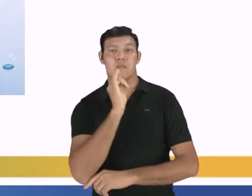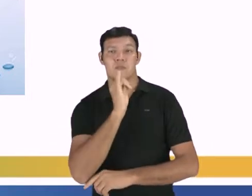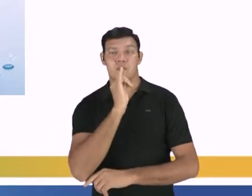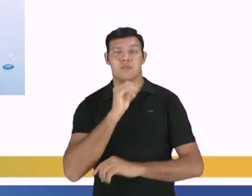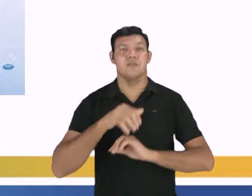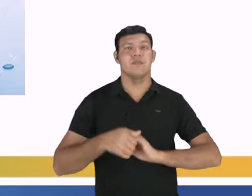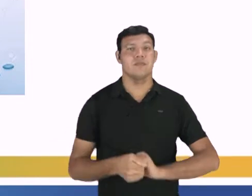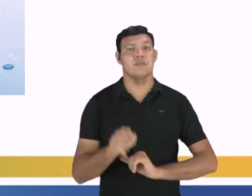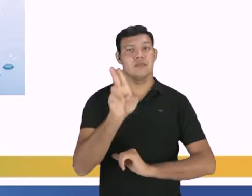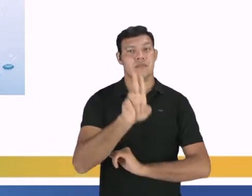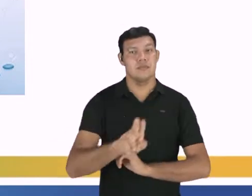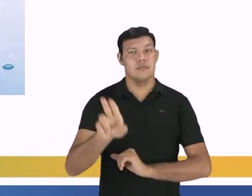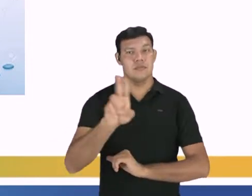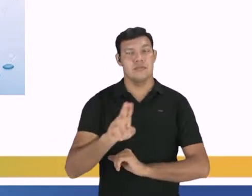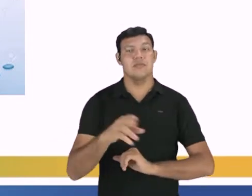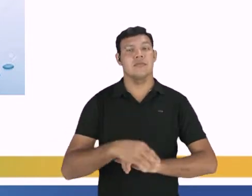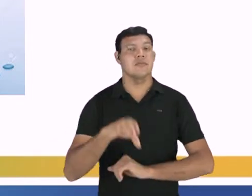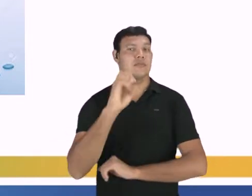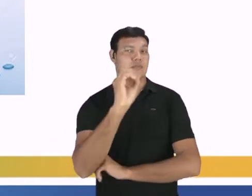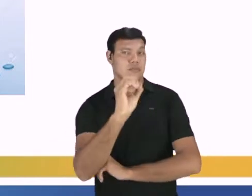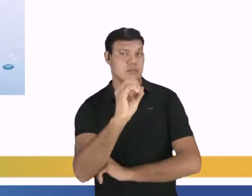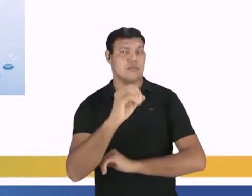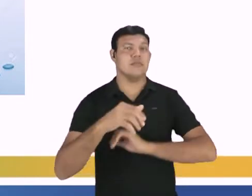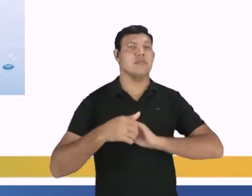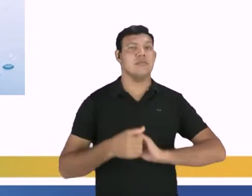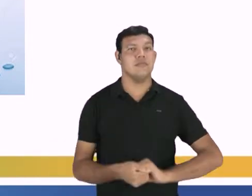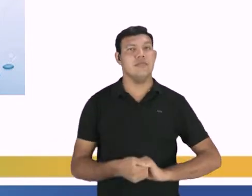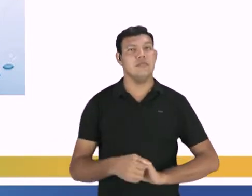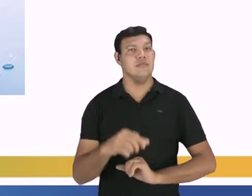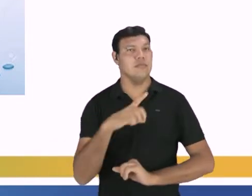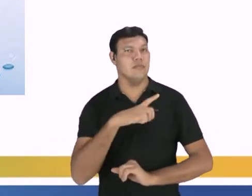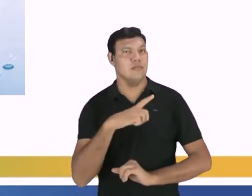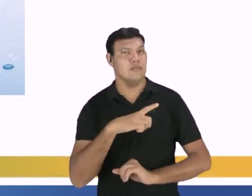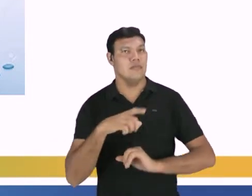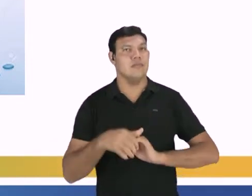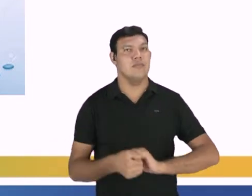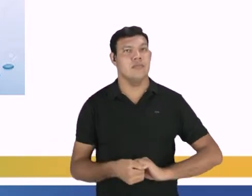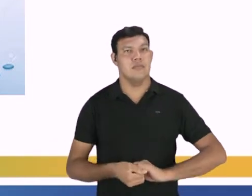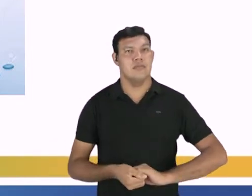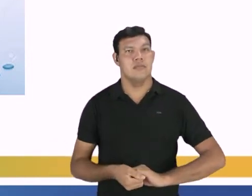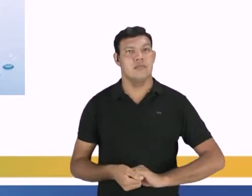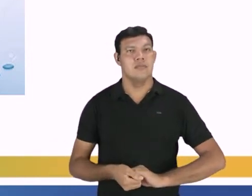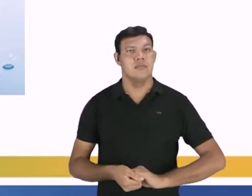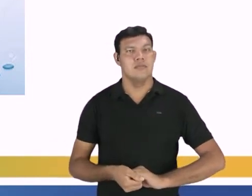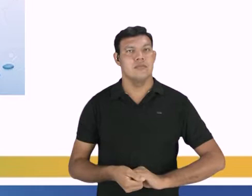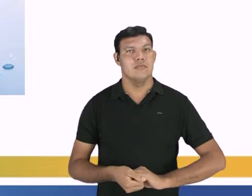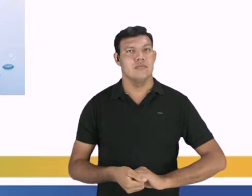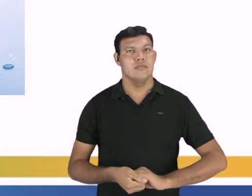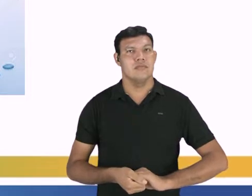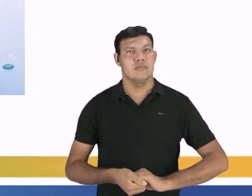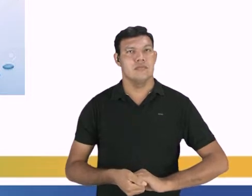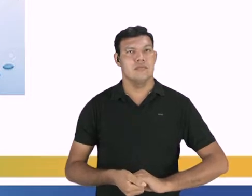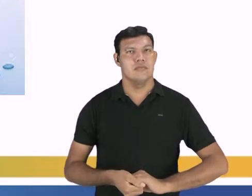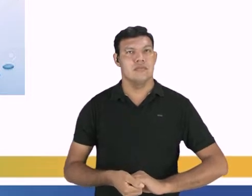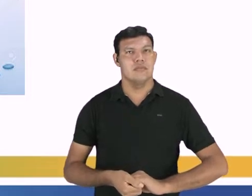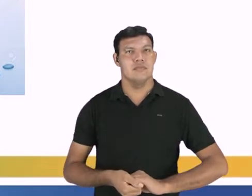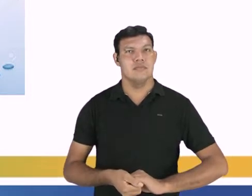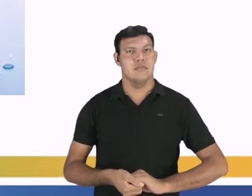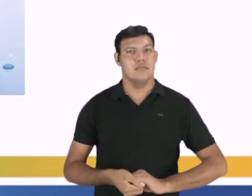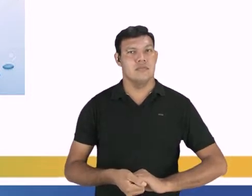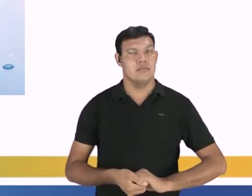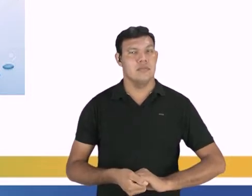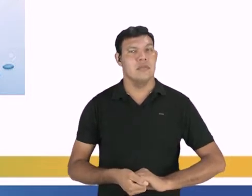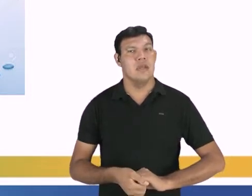exemplos para o uso da condicional do tipo 0. Nós temos, if you heat ice, it melts. Se